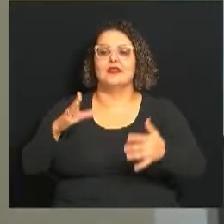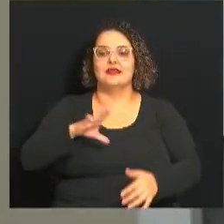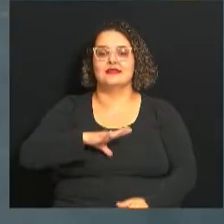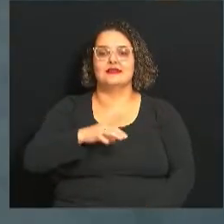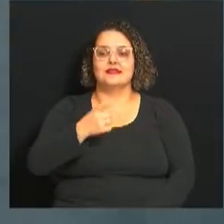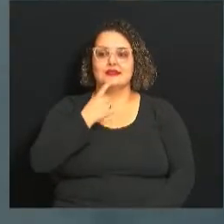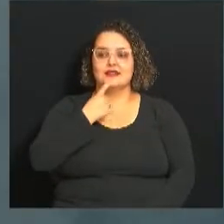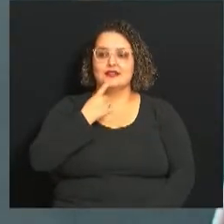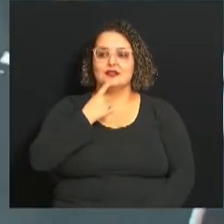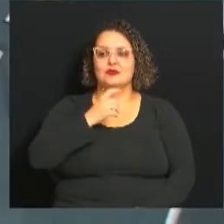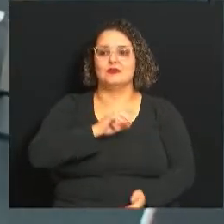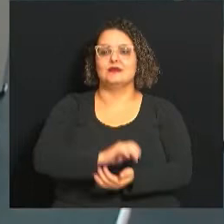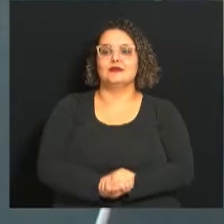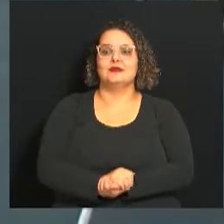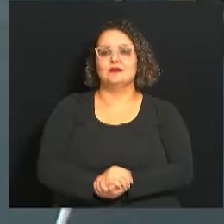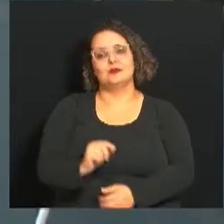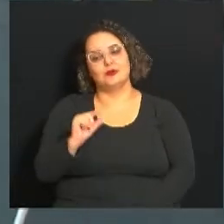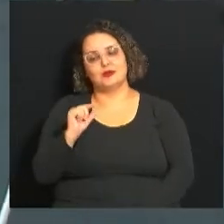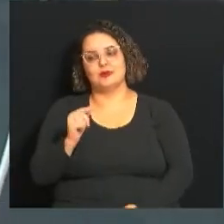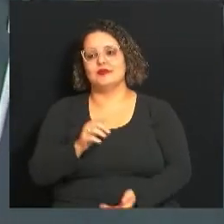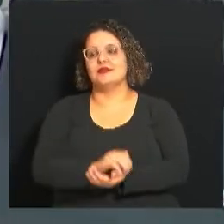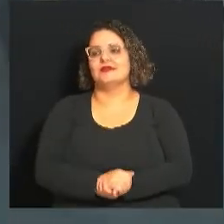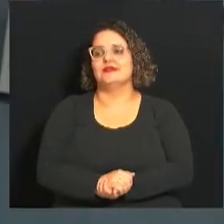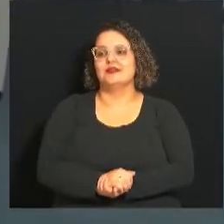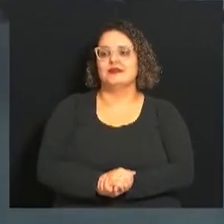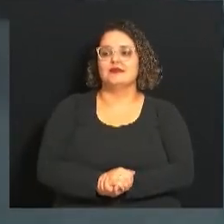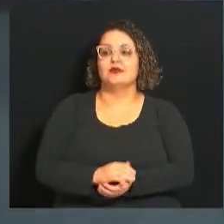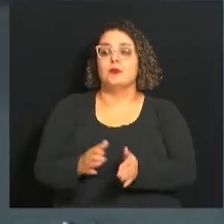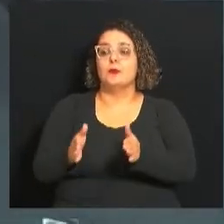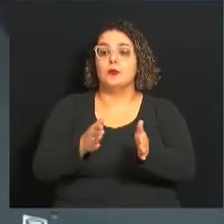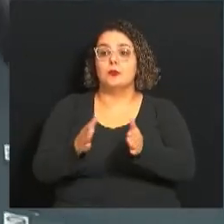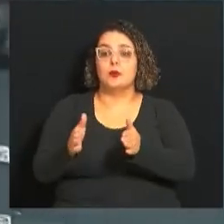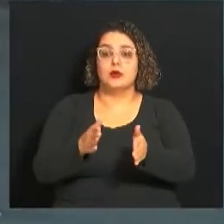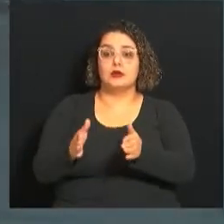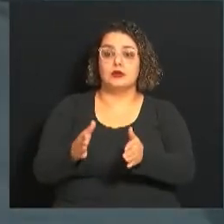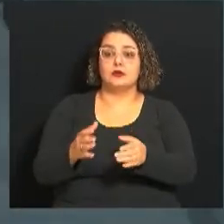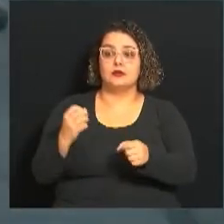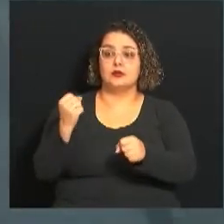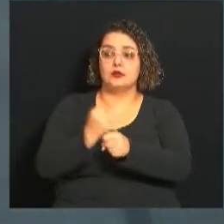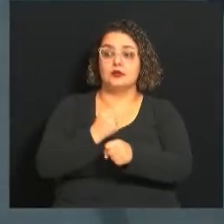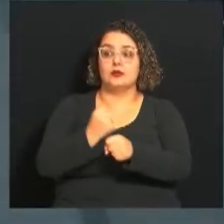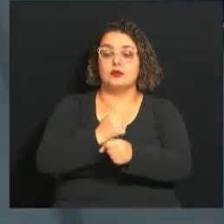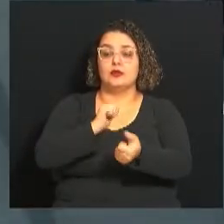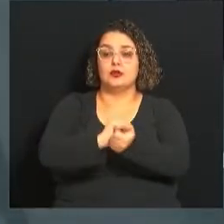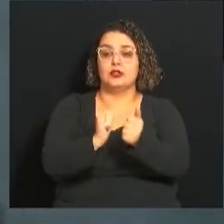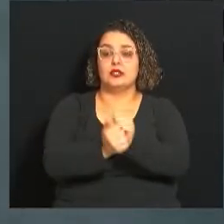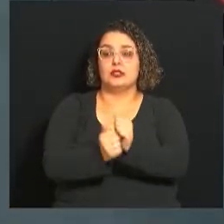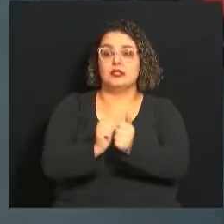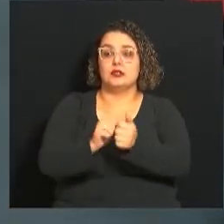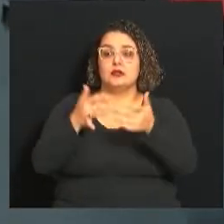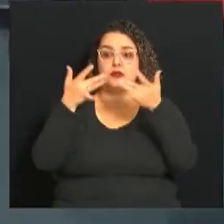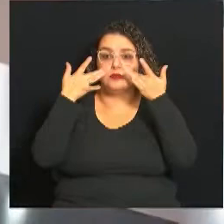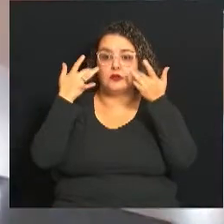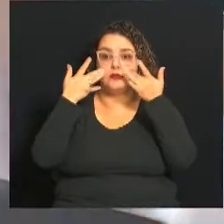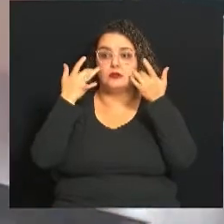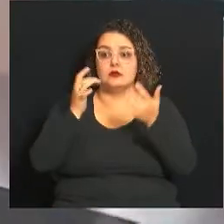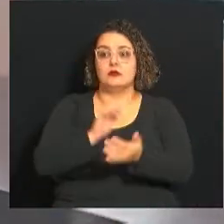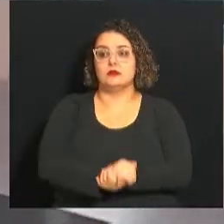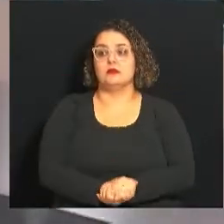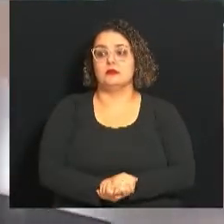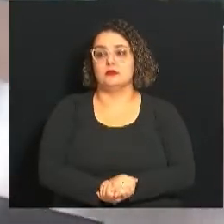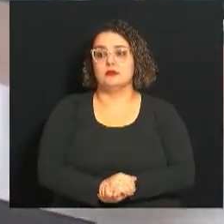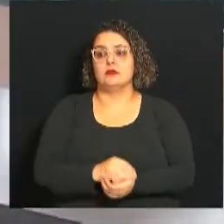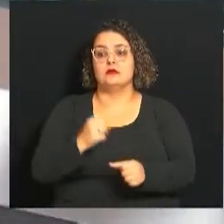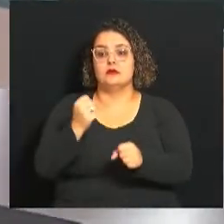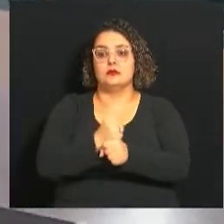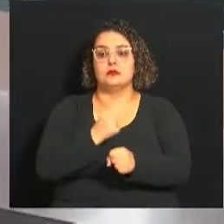pela cidade de Campinas mais um pouquinho. Qual foi o período em que foram realizadas essas adequações aqui no Teatro? As obras estão sendo